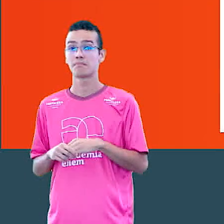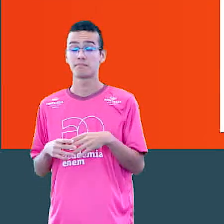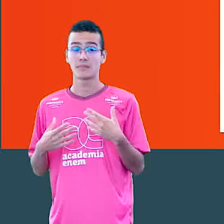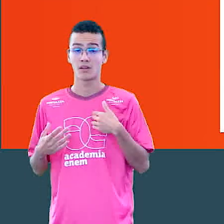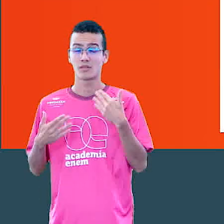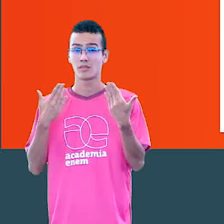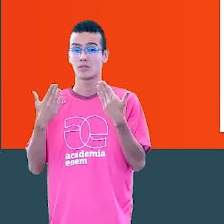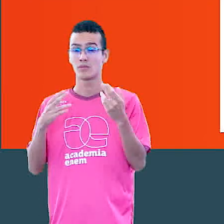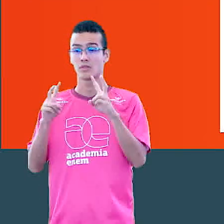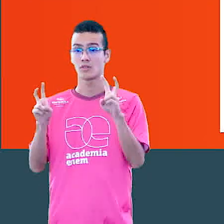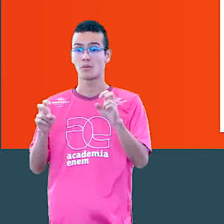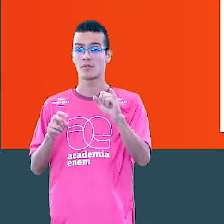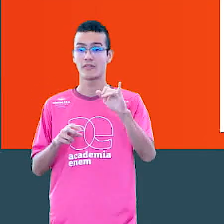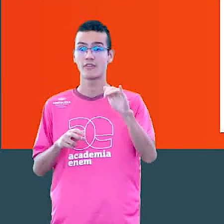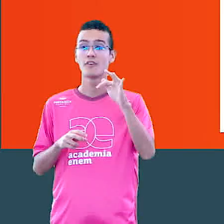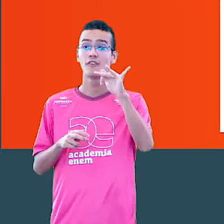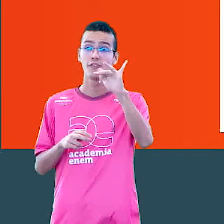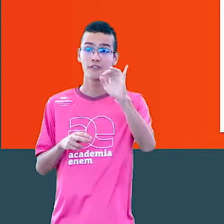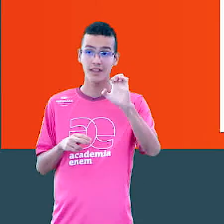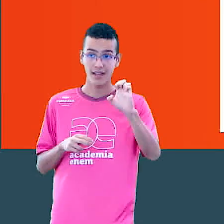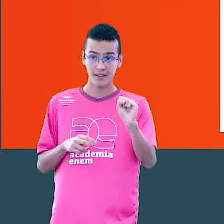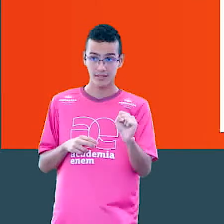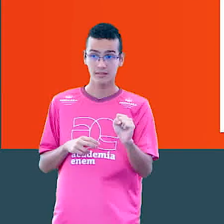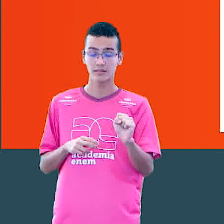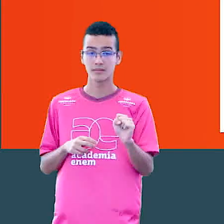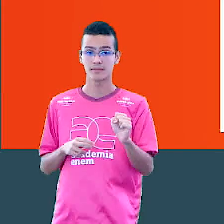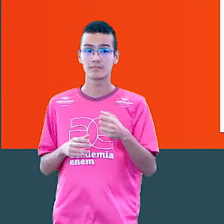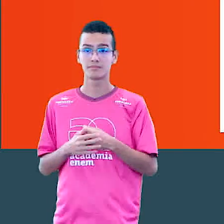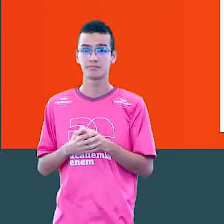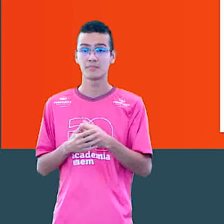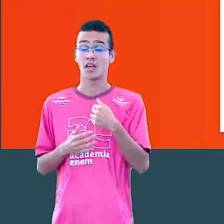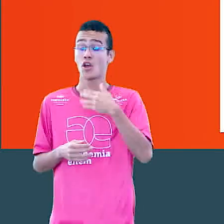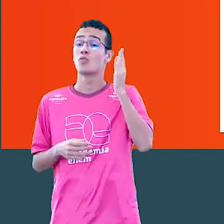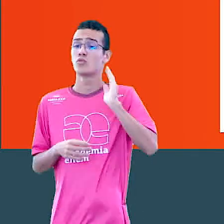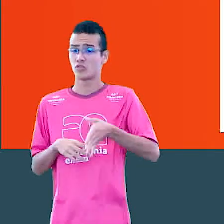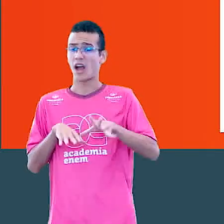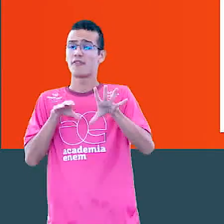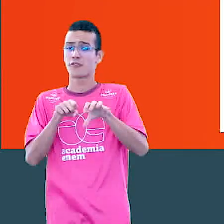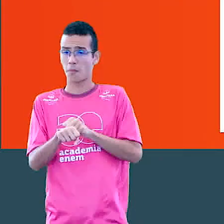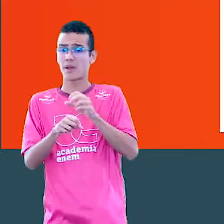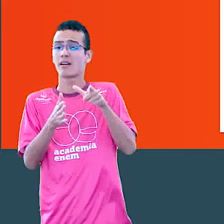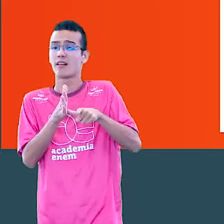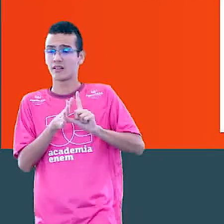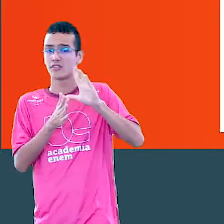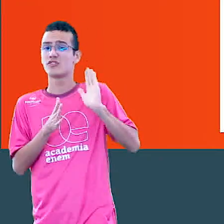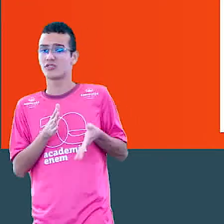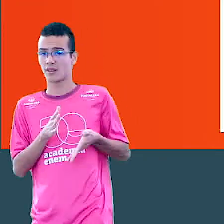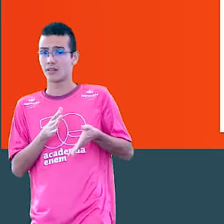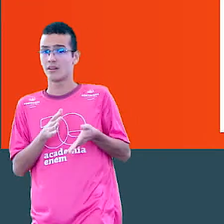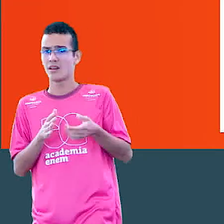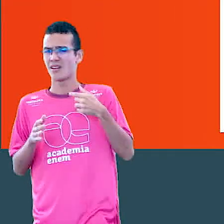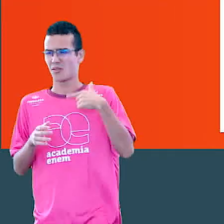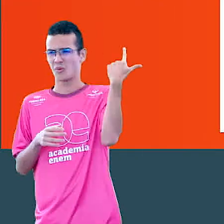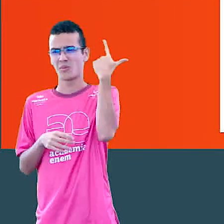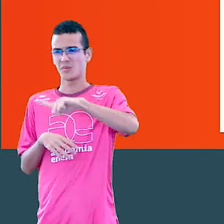Social, visto que eu já possuo uma primeira graduação. Eu gostaria de saber se seria possível buscar uma segunda graduação